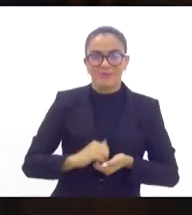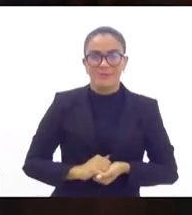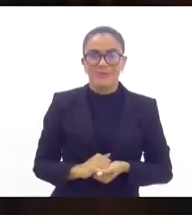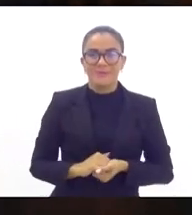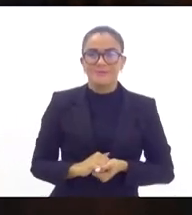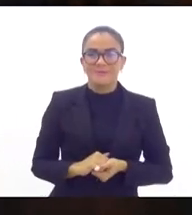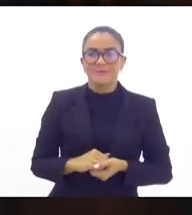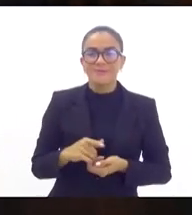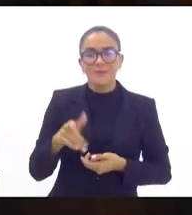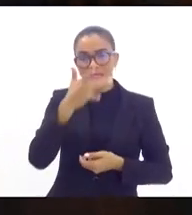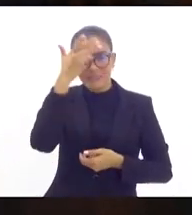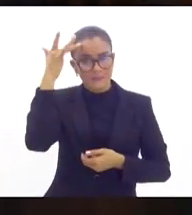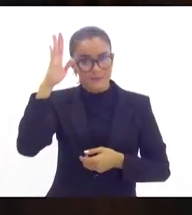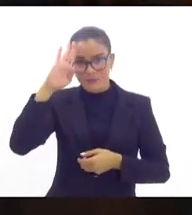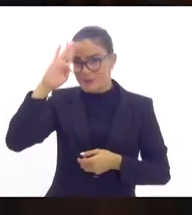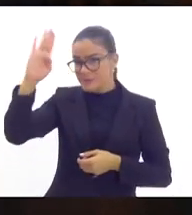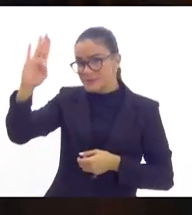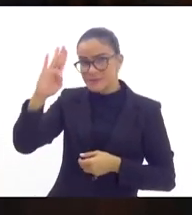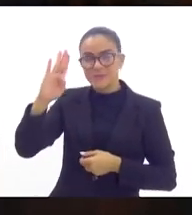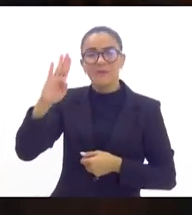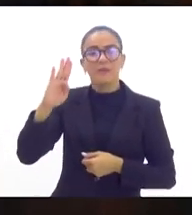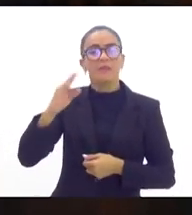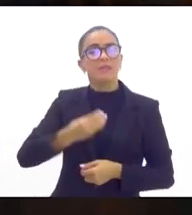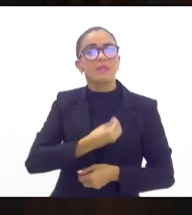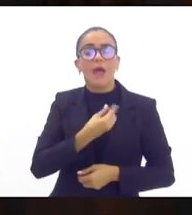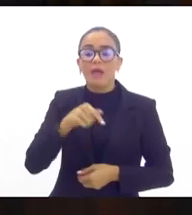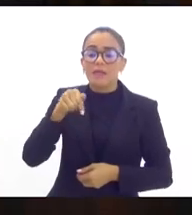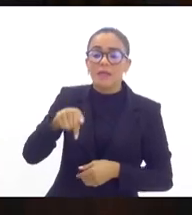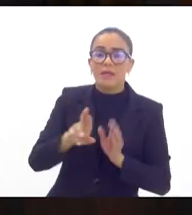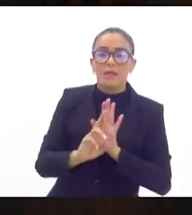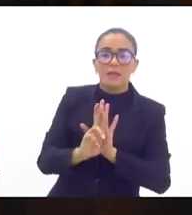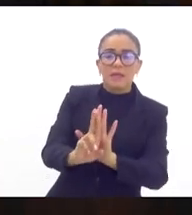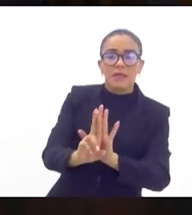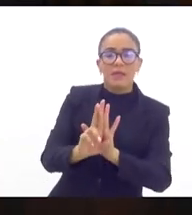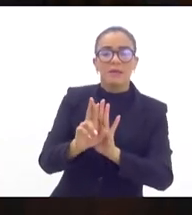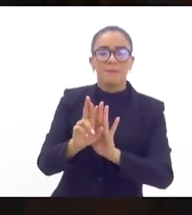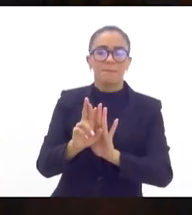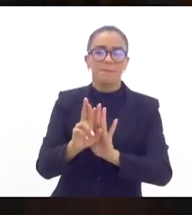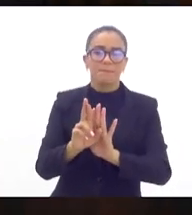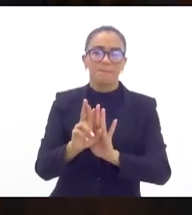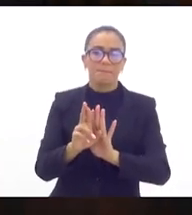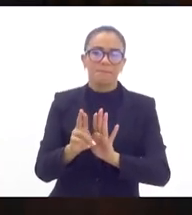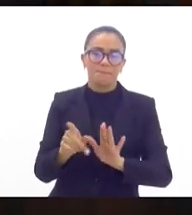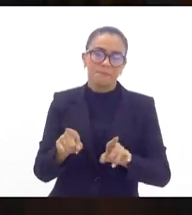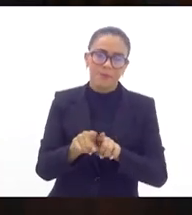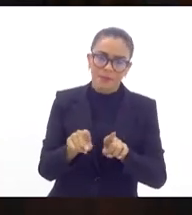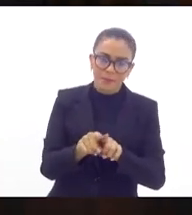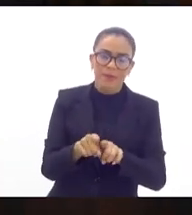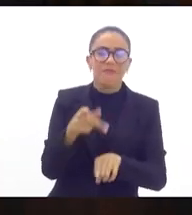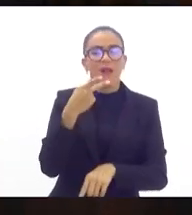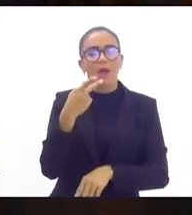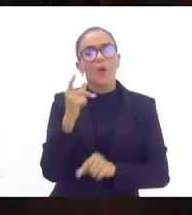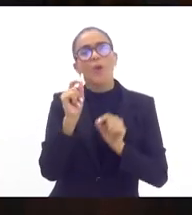esses atores principais que eu citei aqui estarem aqui para que eles também falem e para que ele se posicione também o que que eles estão fazendo